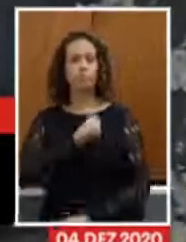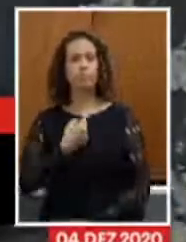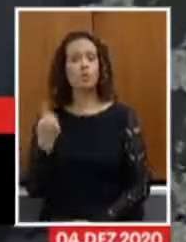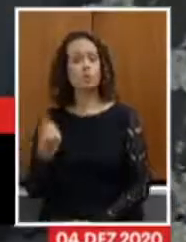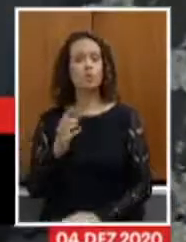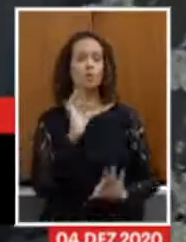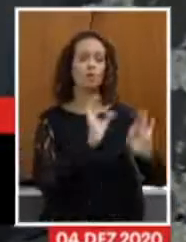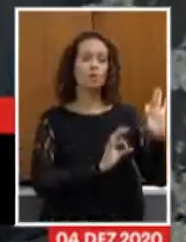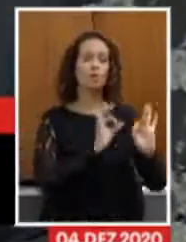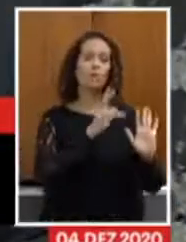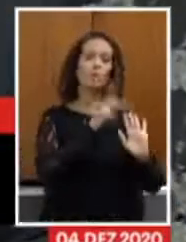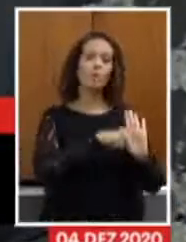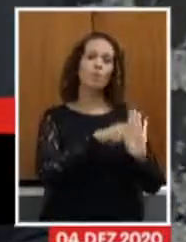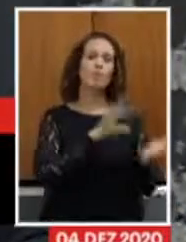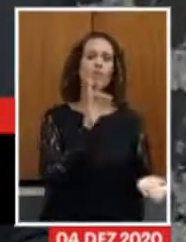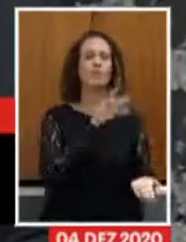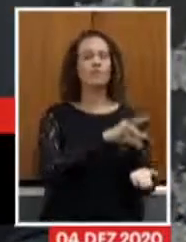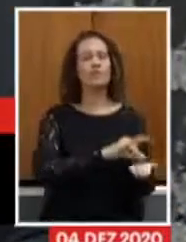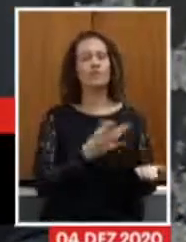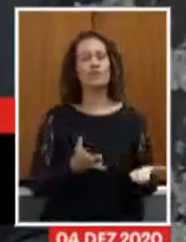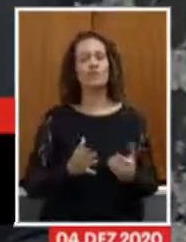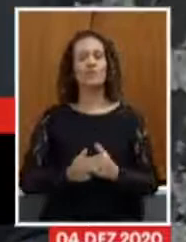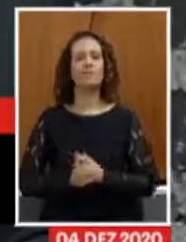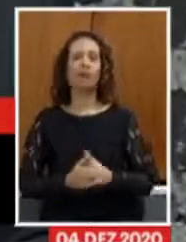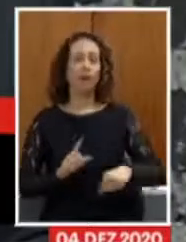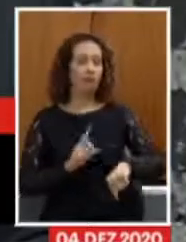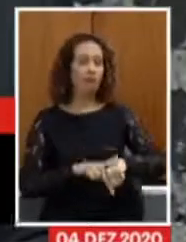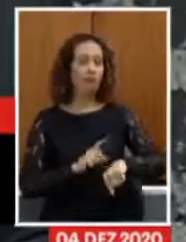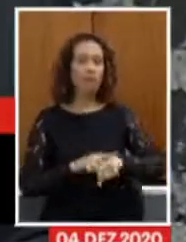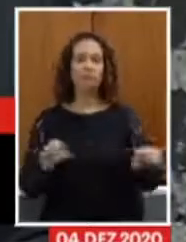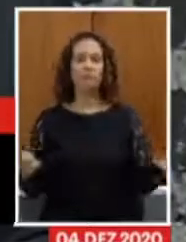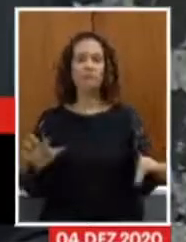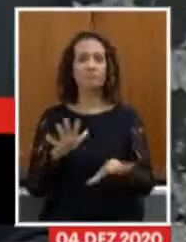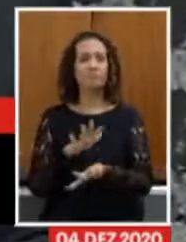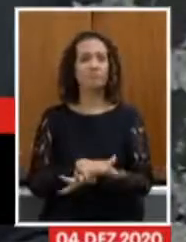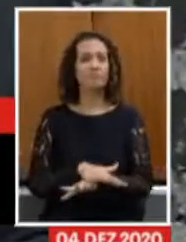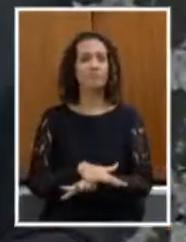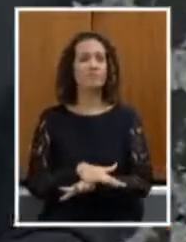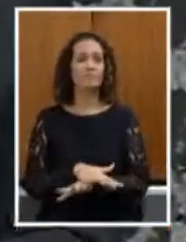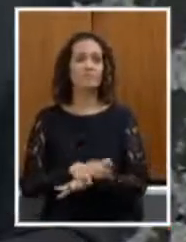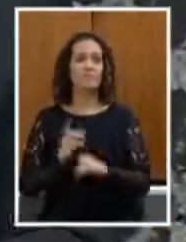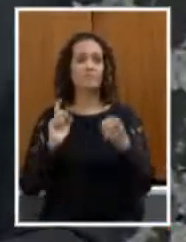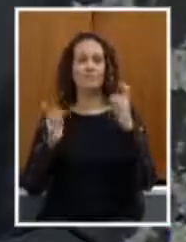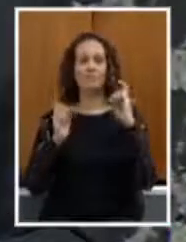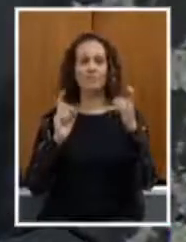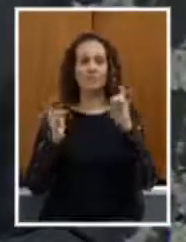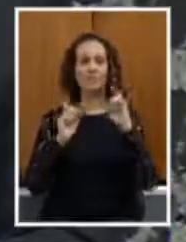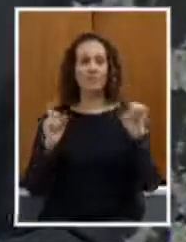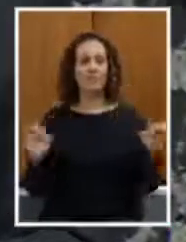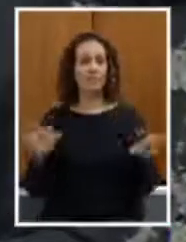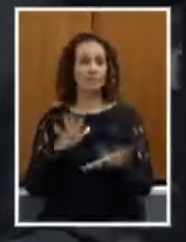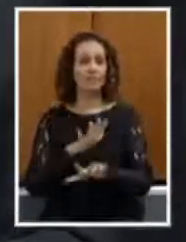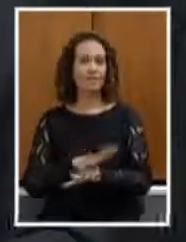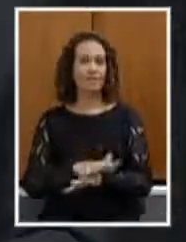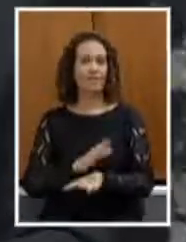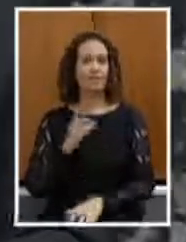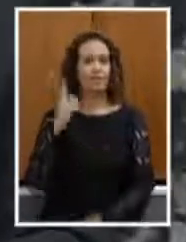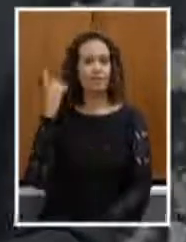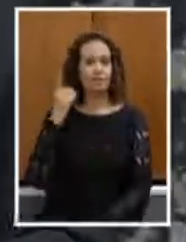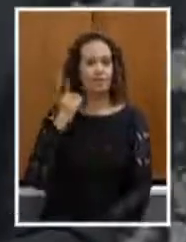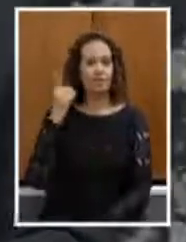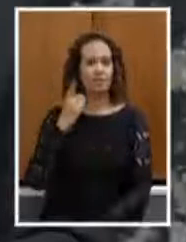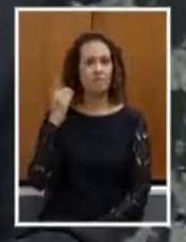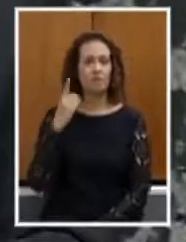original. Esgotado o prazo regimental desta reunião, a presidência encerra a reunião e convoca as deputadas e os deputados